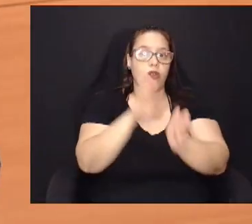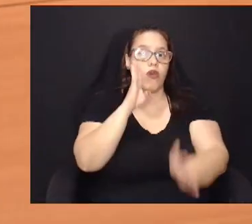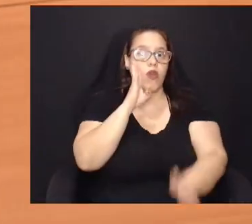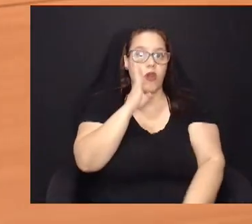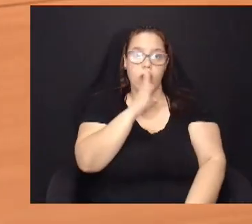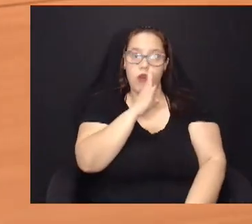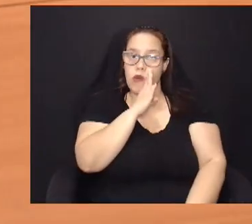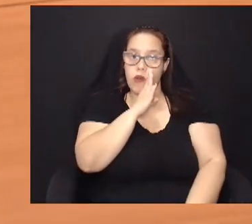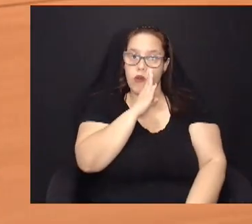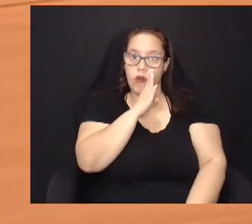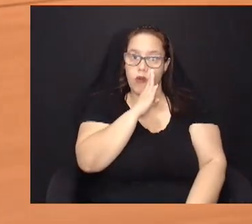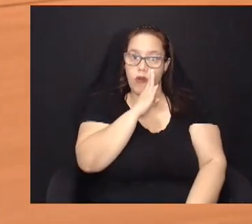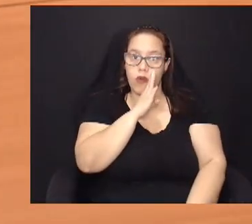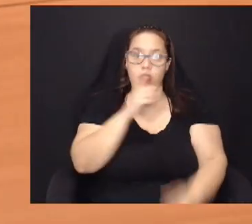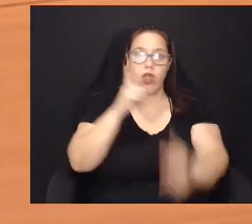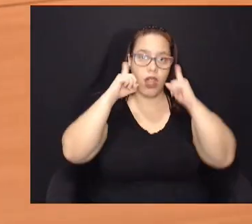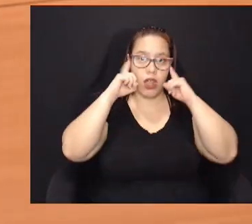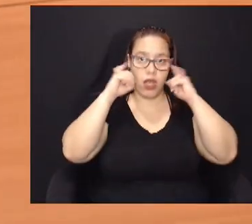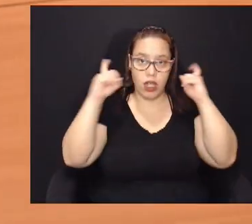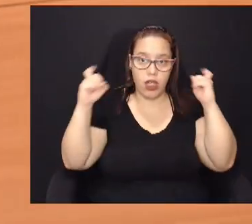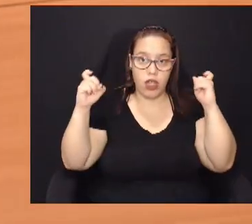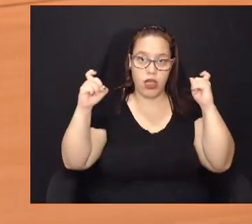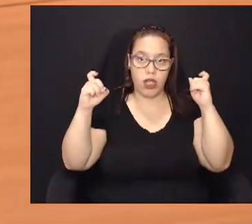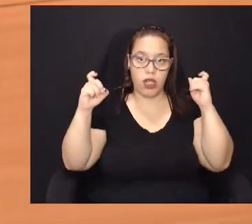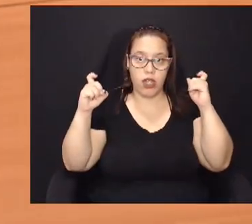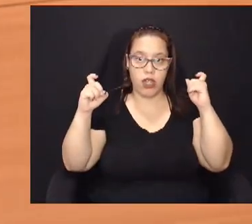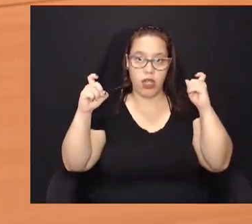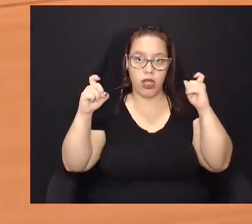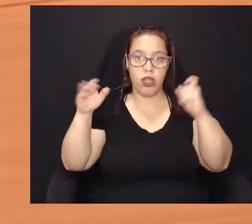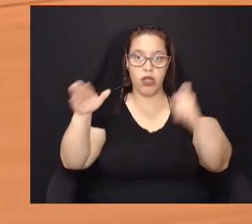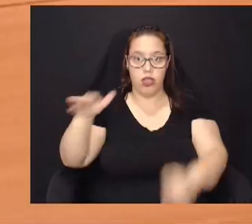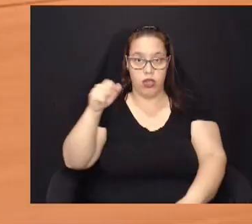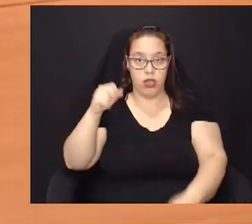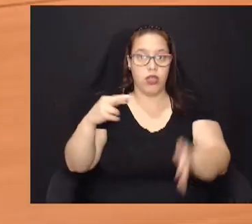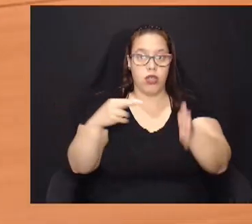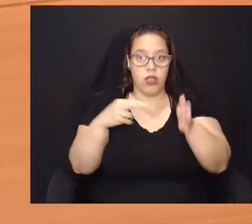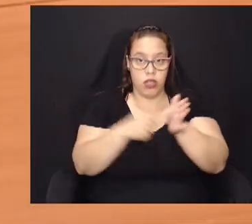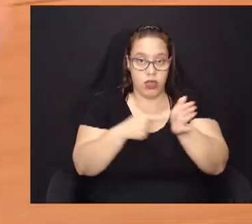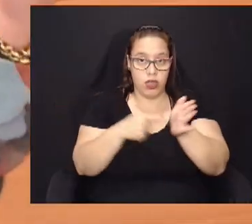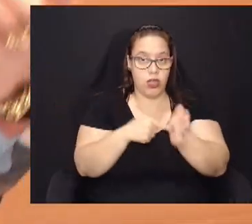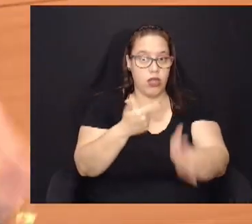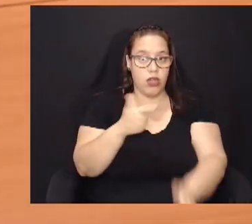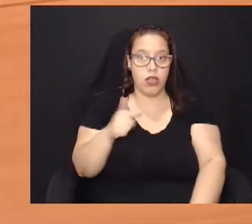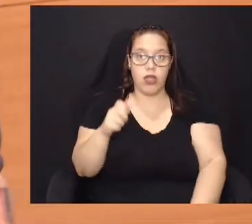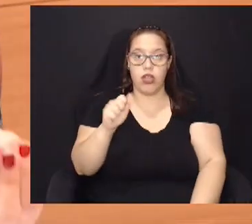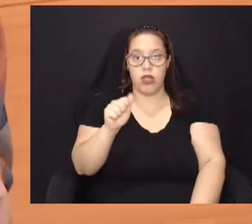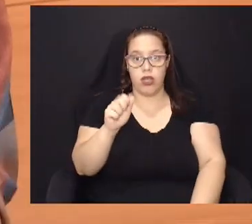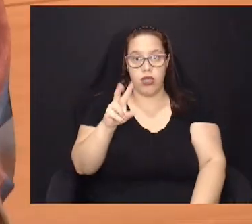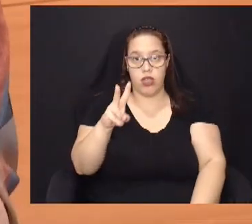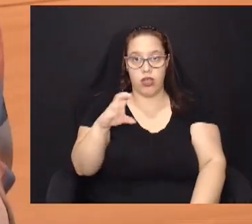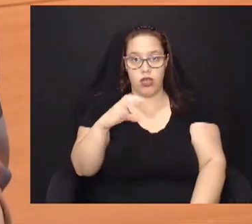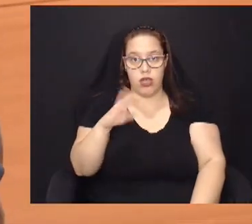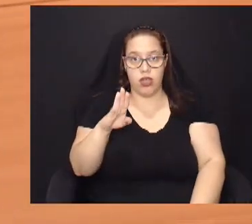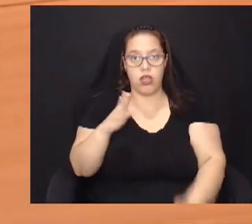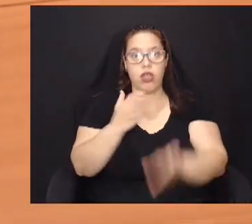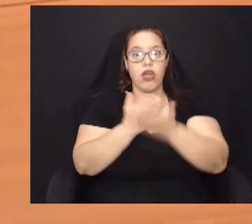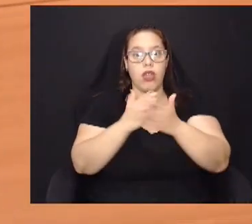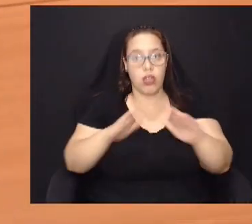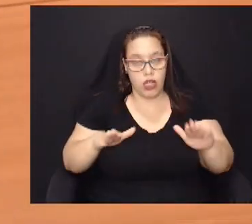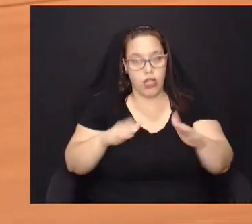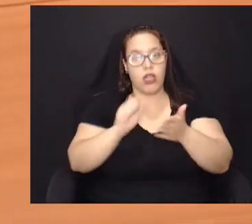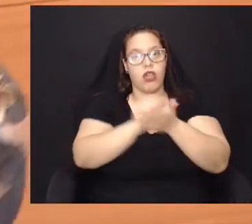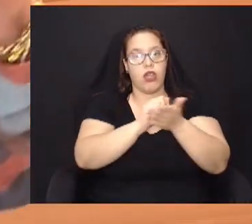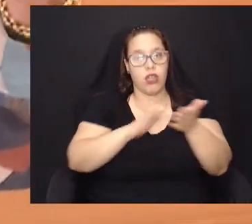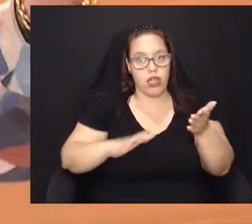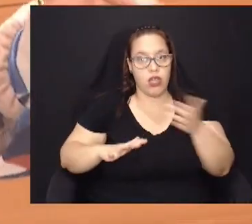o bar está gerando barulho, acionou nossa fiscalização, chegou lá, não tem o AVCB, nós vamos ter que encerrar a atividade. Mas